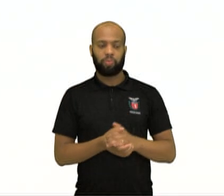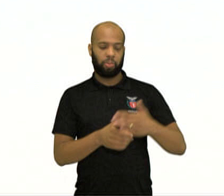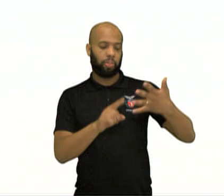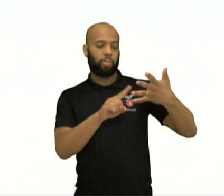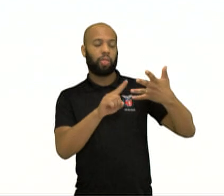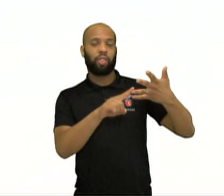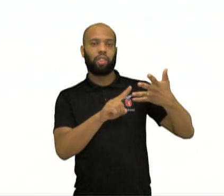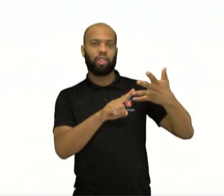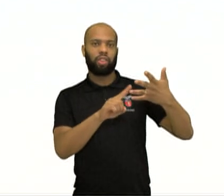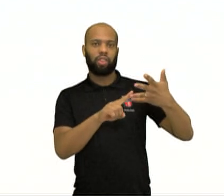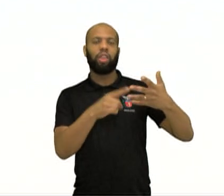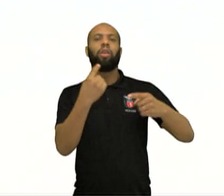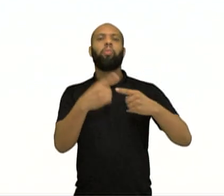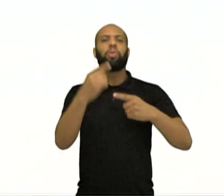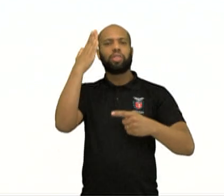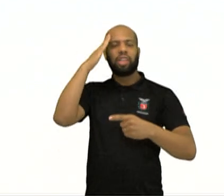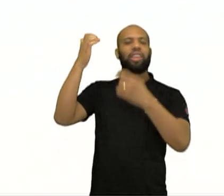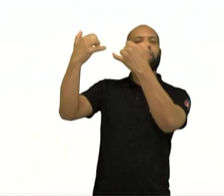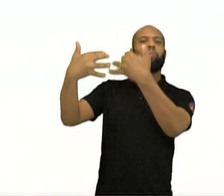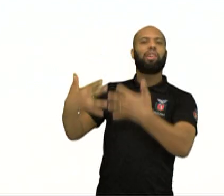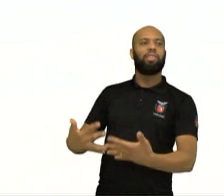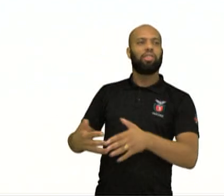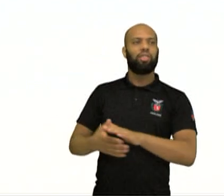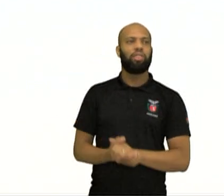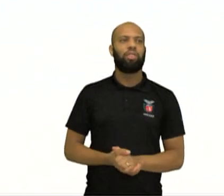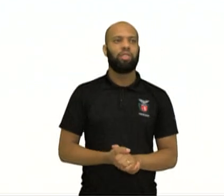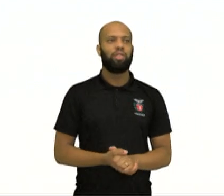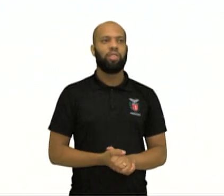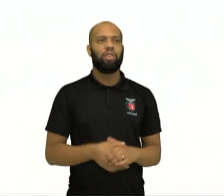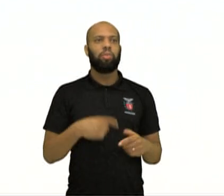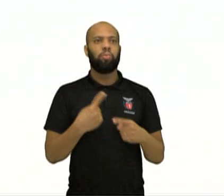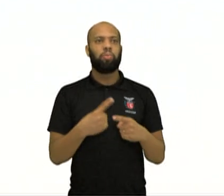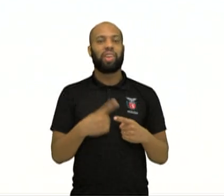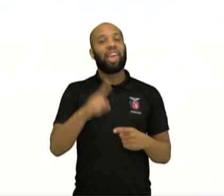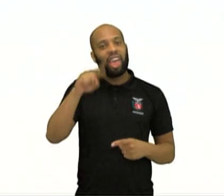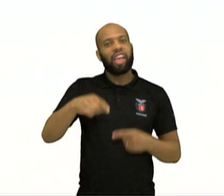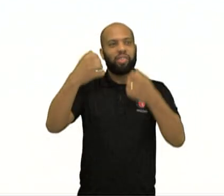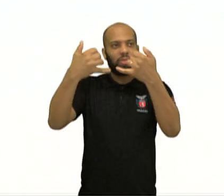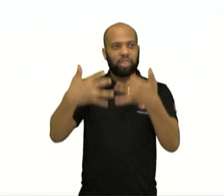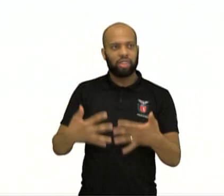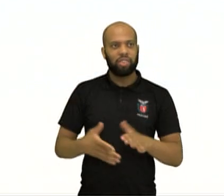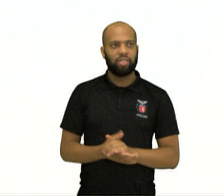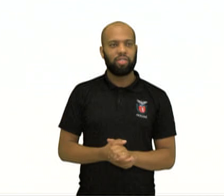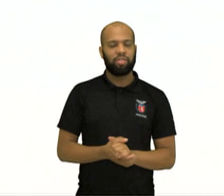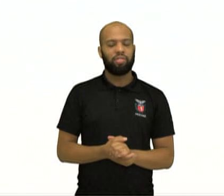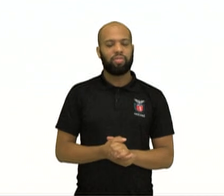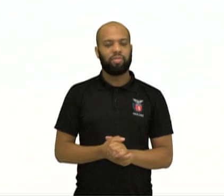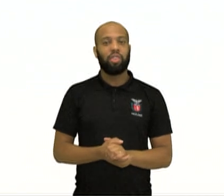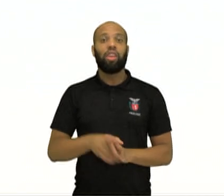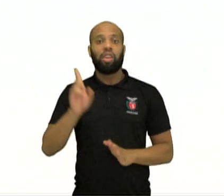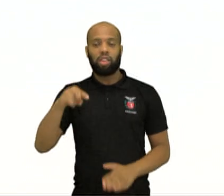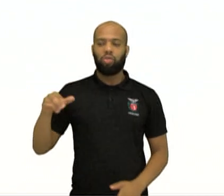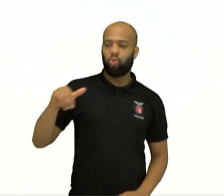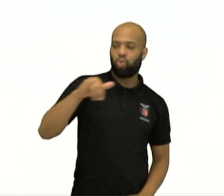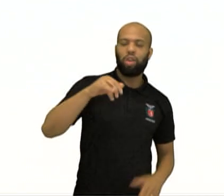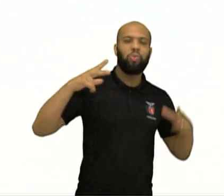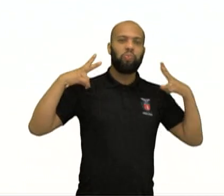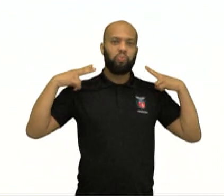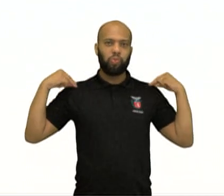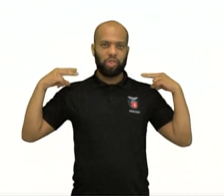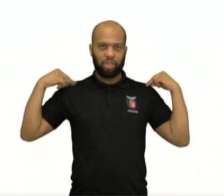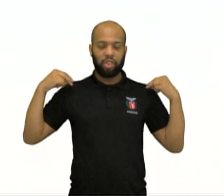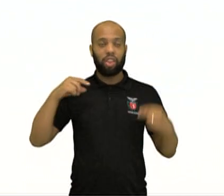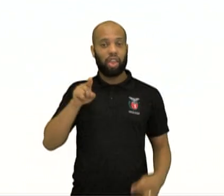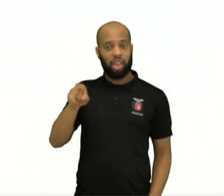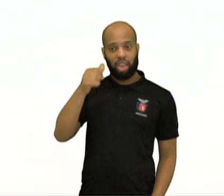Por que que eu sei que é a positiva? Ó, tá dando uma explicação, ser aviador. Ela